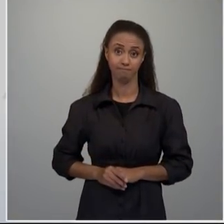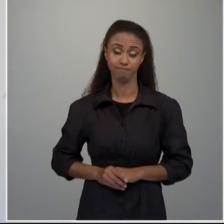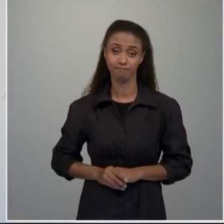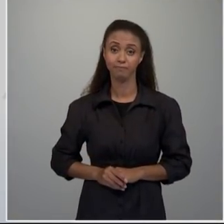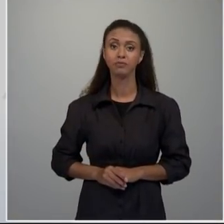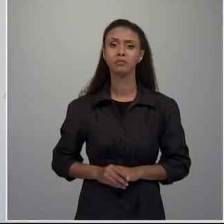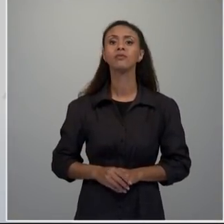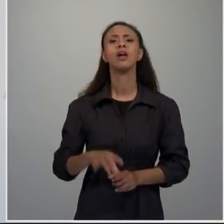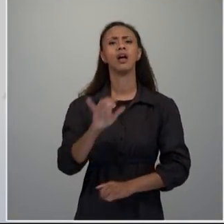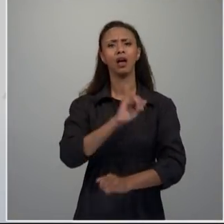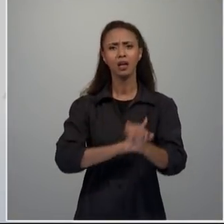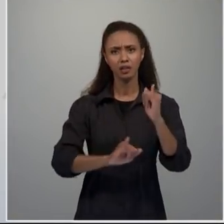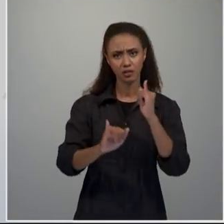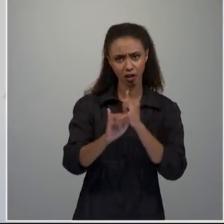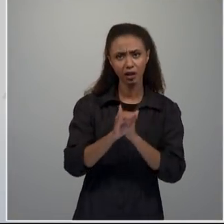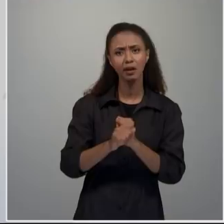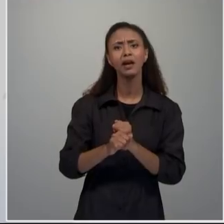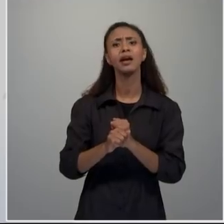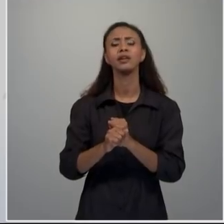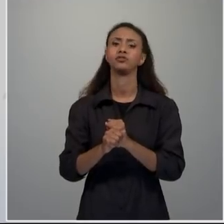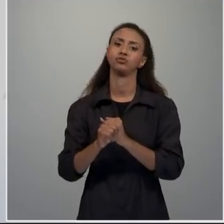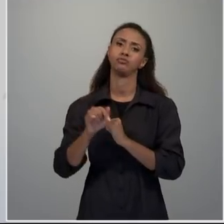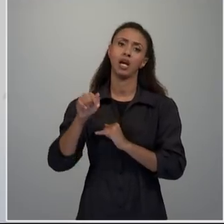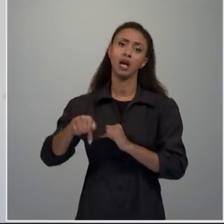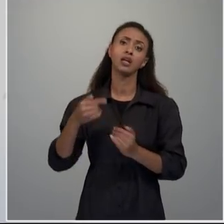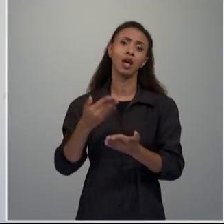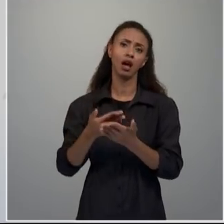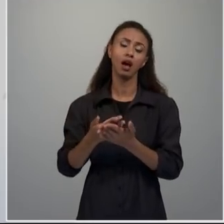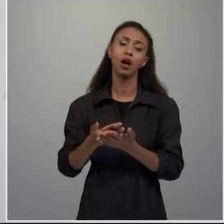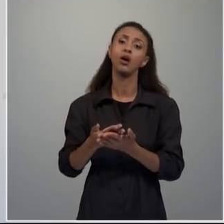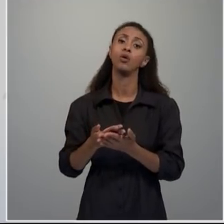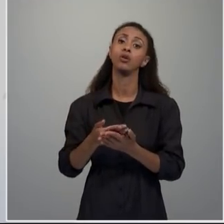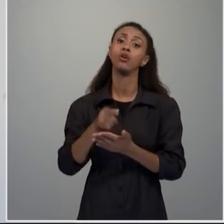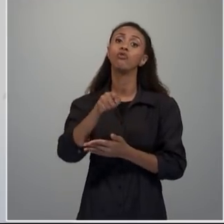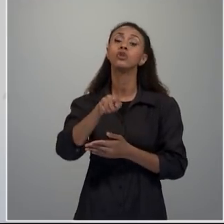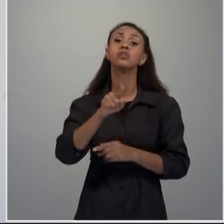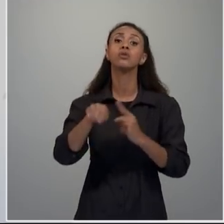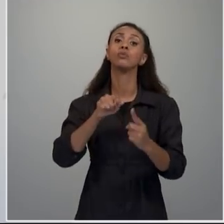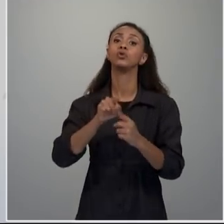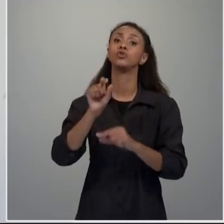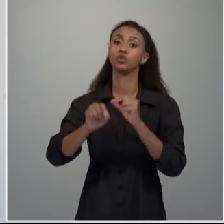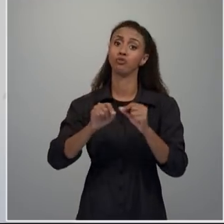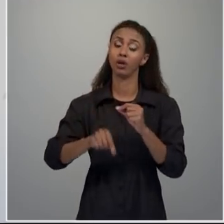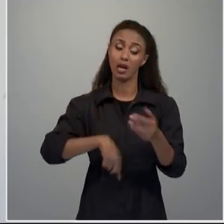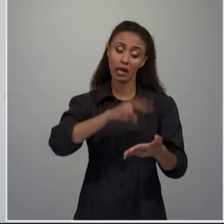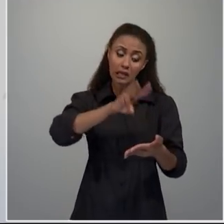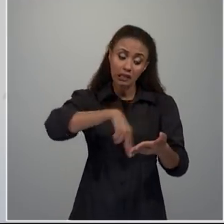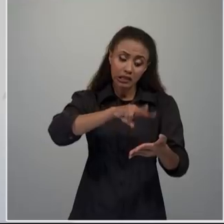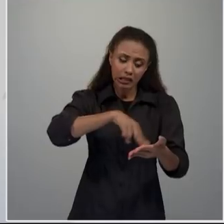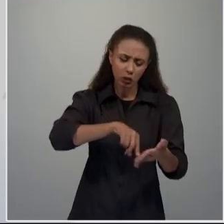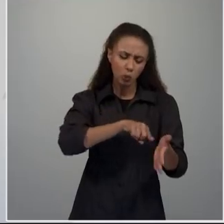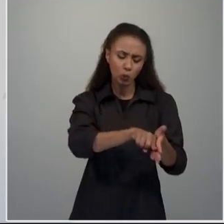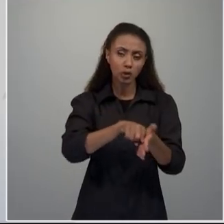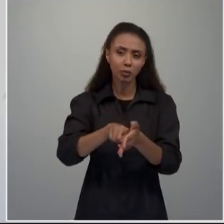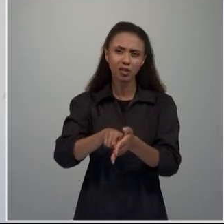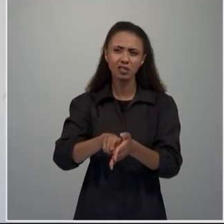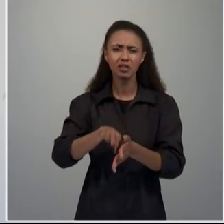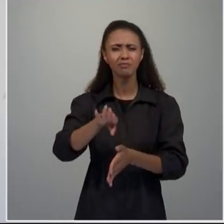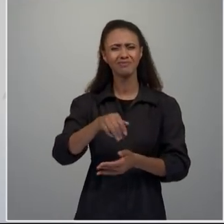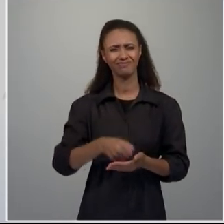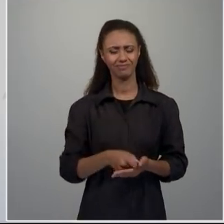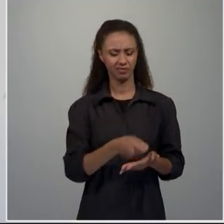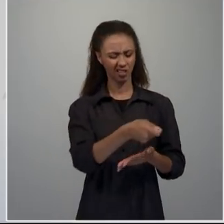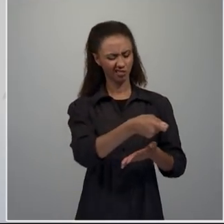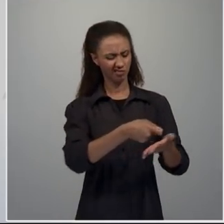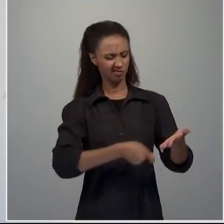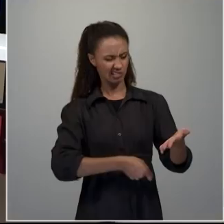parte das suas funcionalidades ou de pesquisas vai ser com leitura só que assim será que eu preciso ler um texto inteiro será que